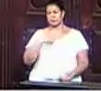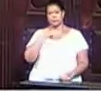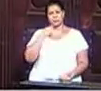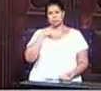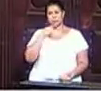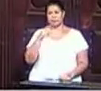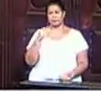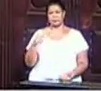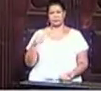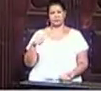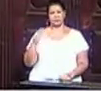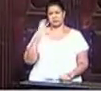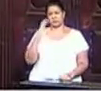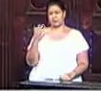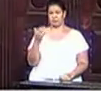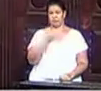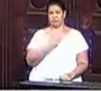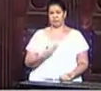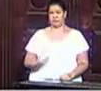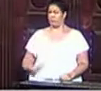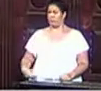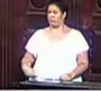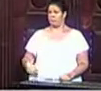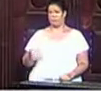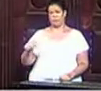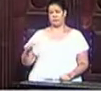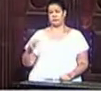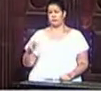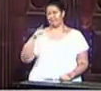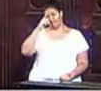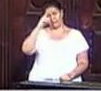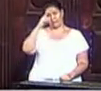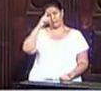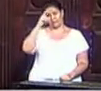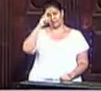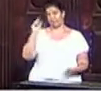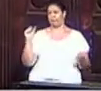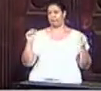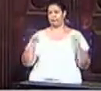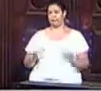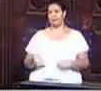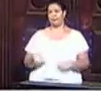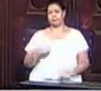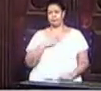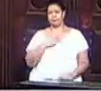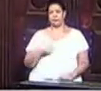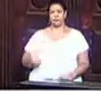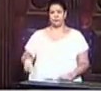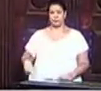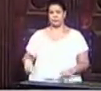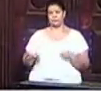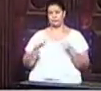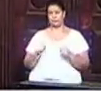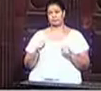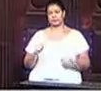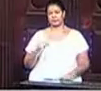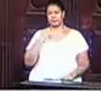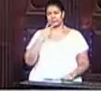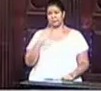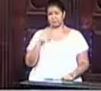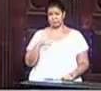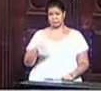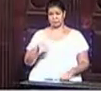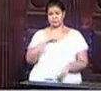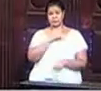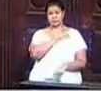solução com esse governo que apresenta um descalabro a cada dia. E, senhora presidente, eu posso dizer sem erro do alto dessa tribuna, o nosso